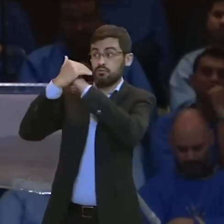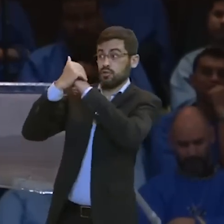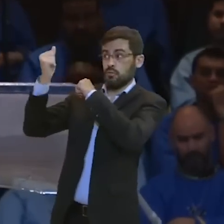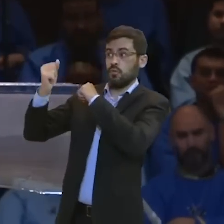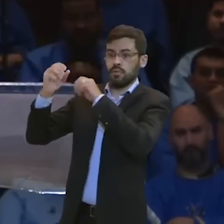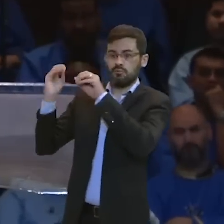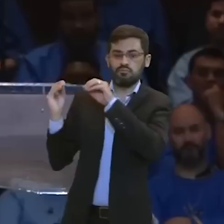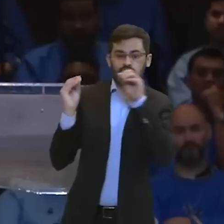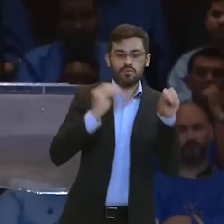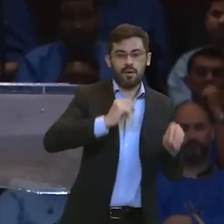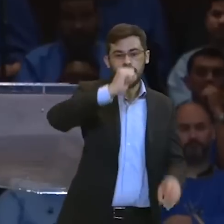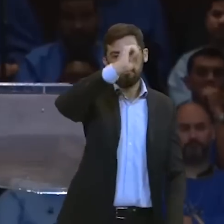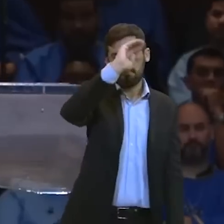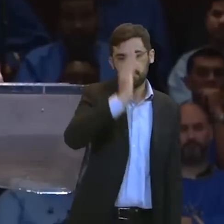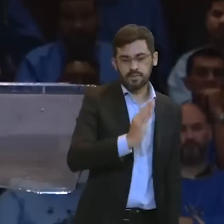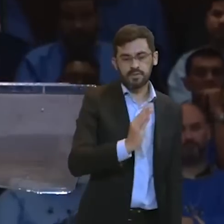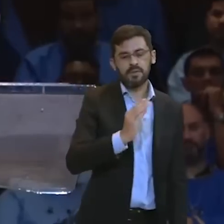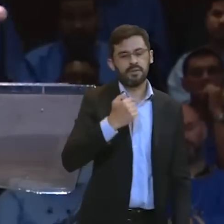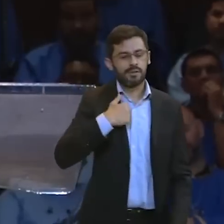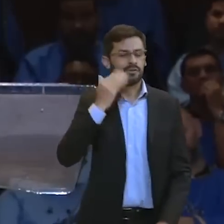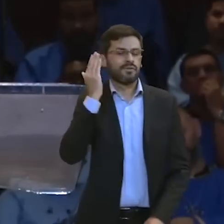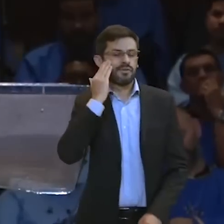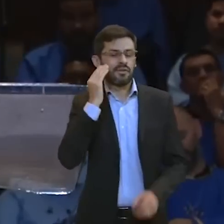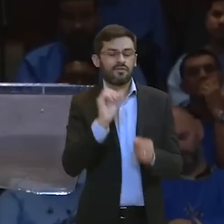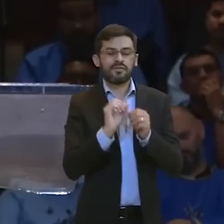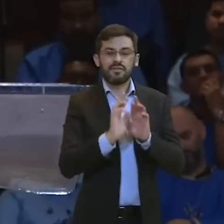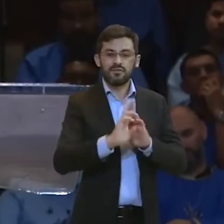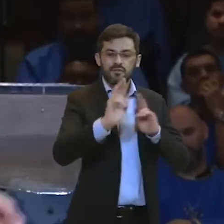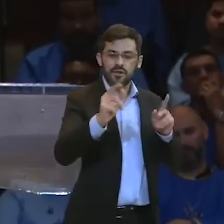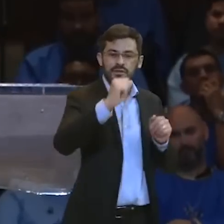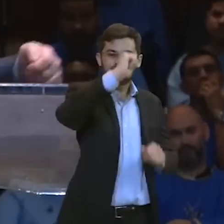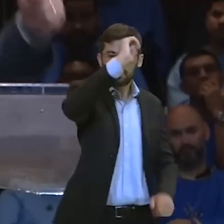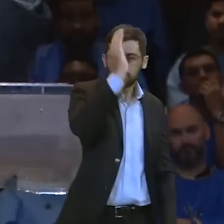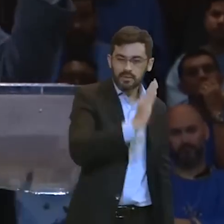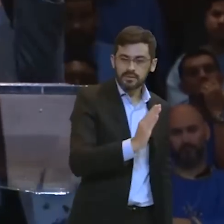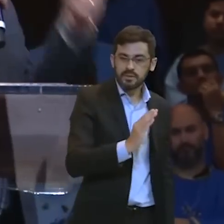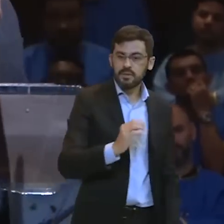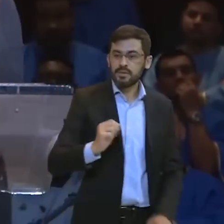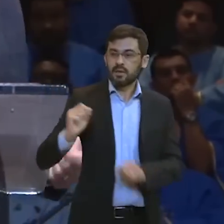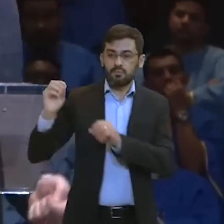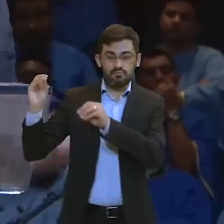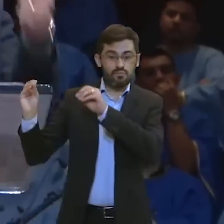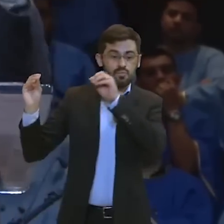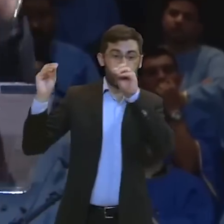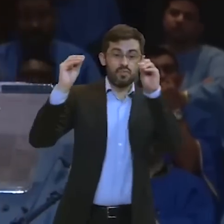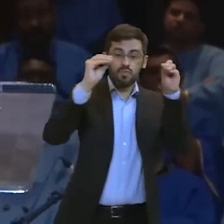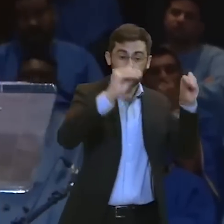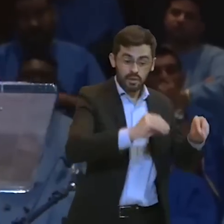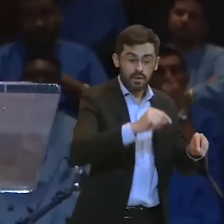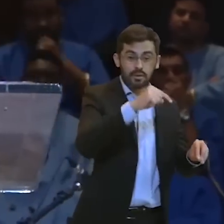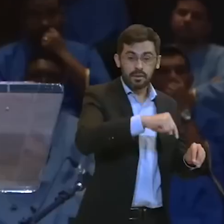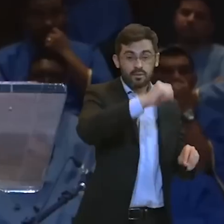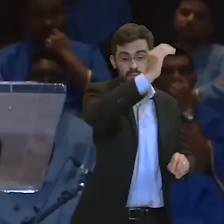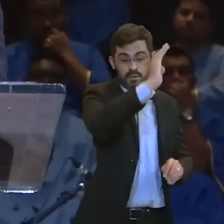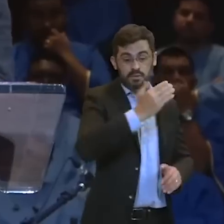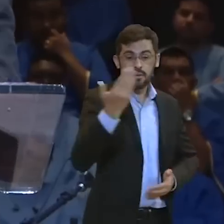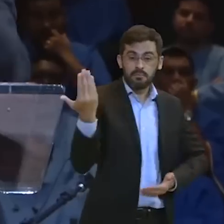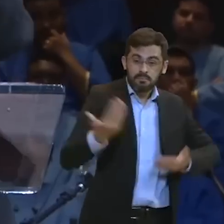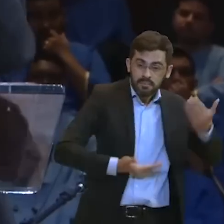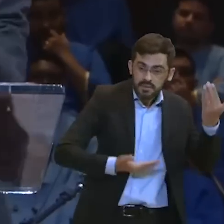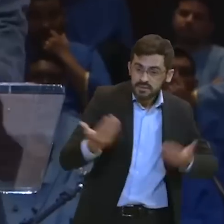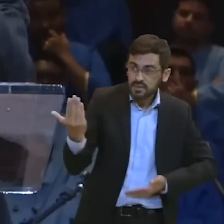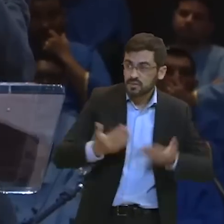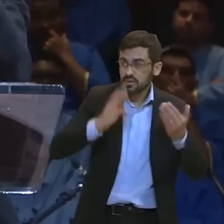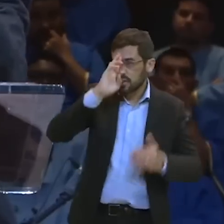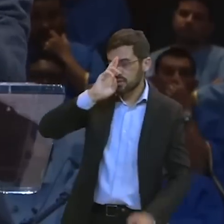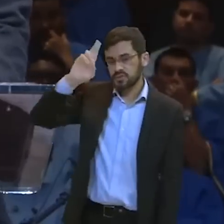Brasil, e eu sei que vou fazer diferença nessa terra. E ele vem com esse propósito de servir ao Senhor de toda a sua